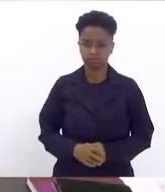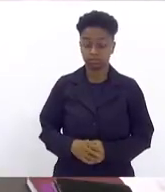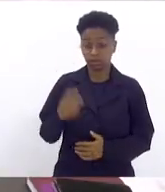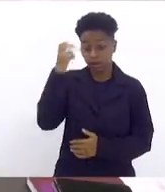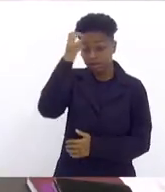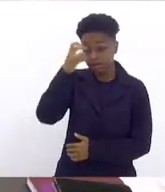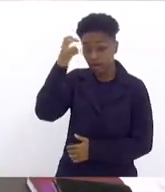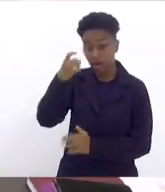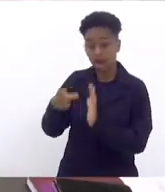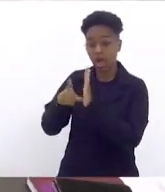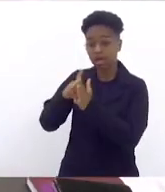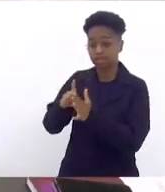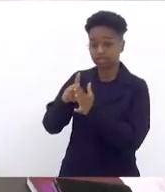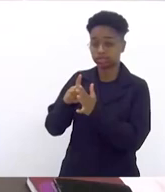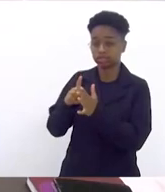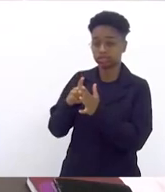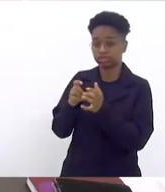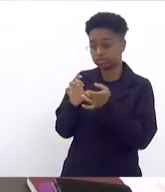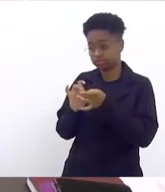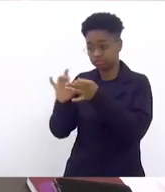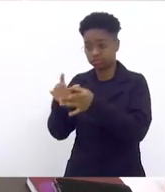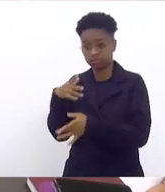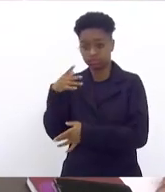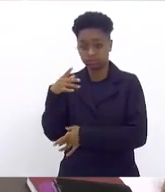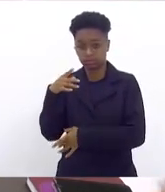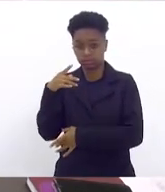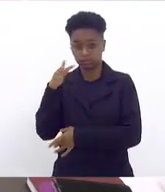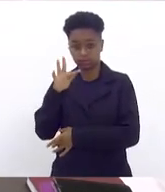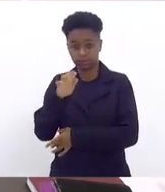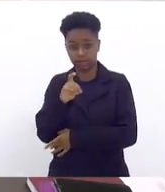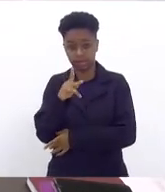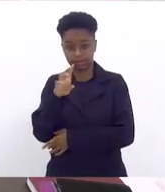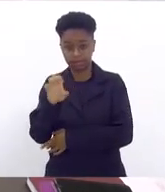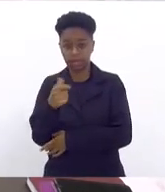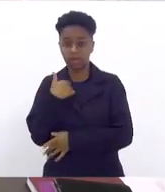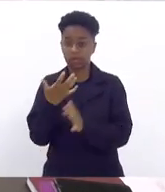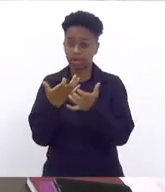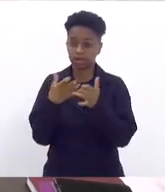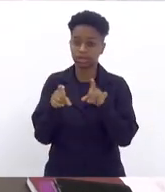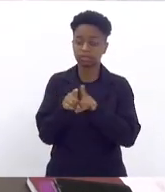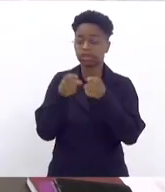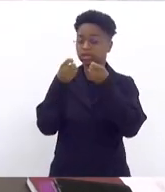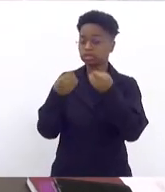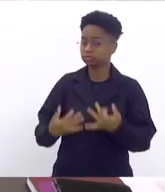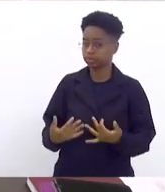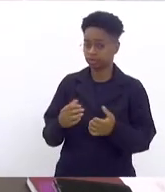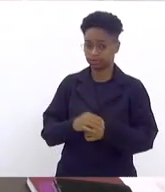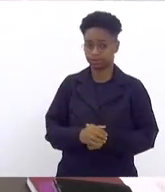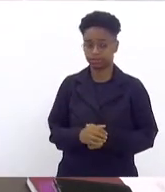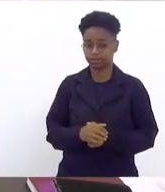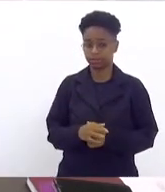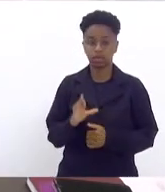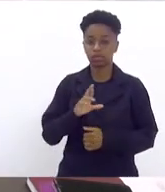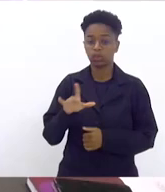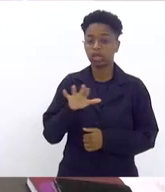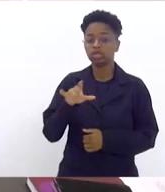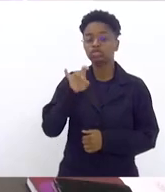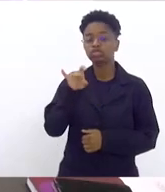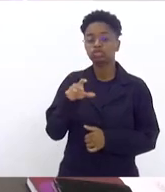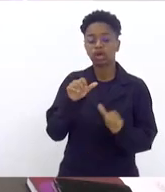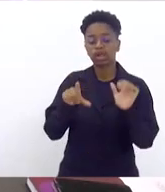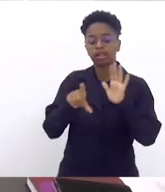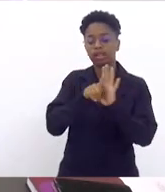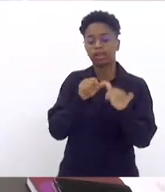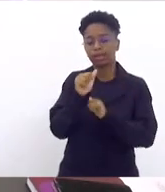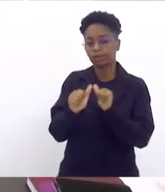passar para o relator, deputado Filipinho Raves, eu ia trazer também a colação aqui, não só a lei alterada, e destacar